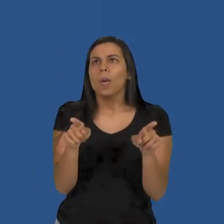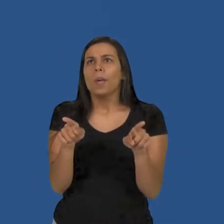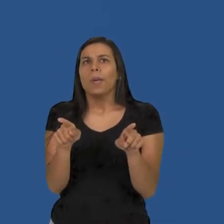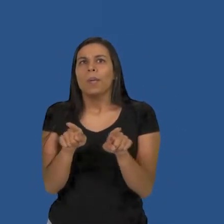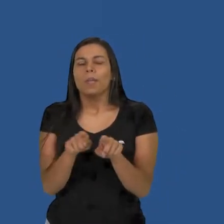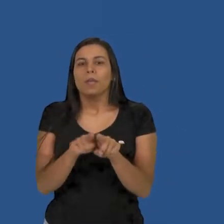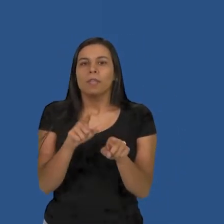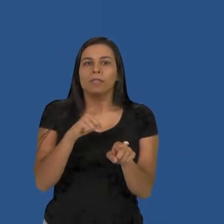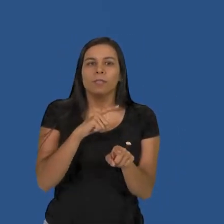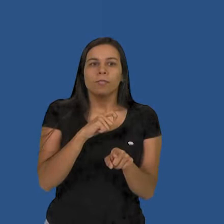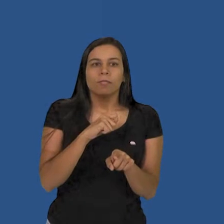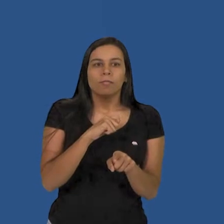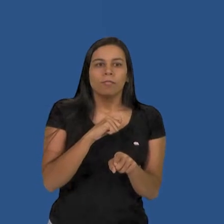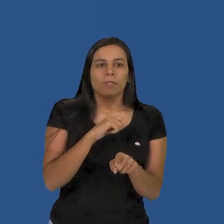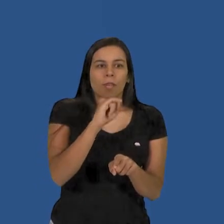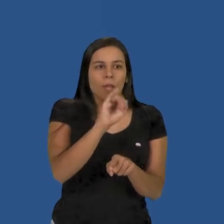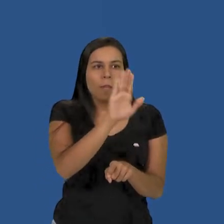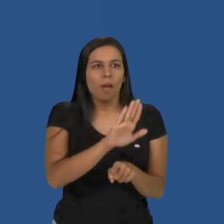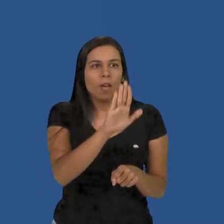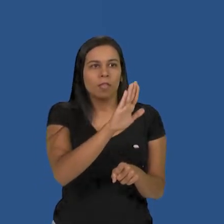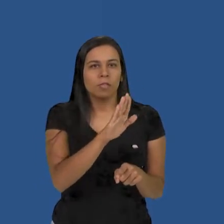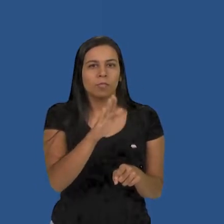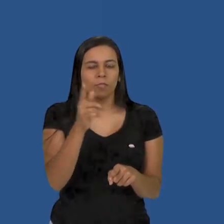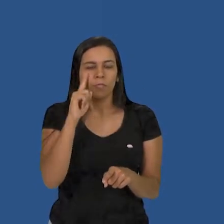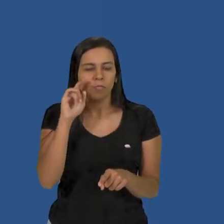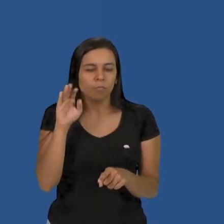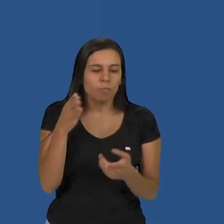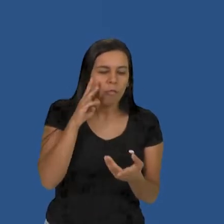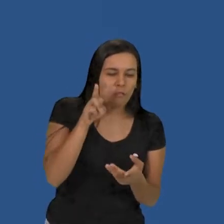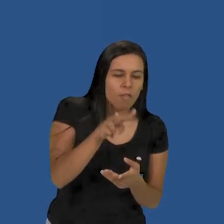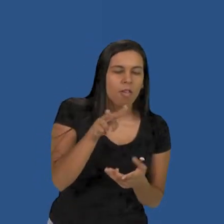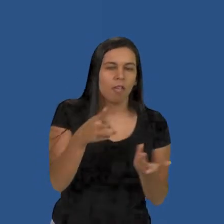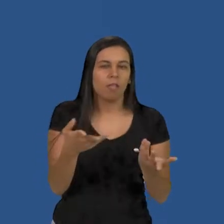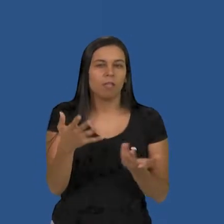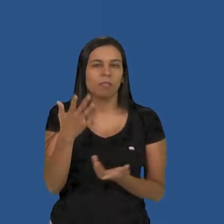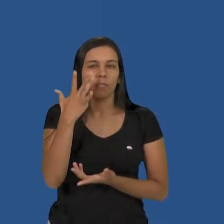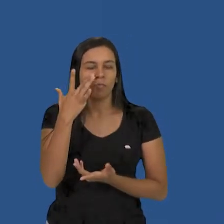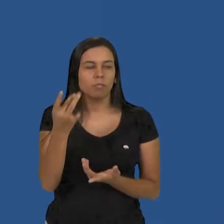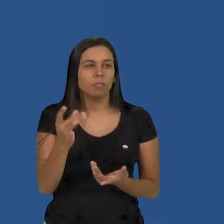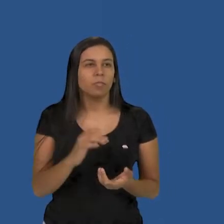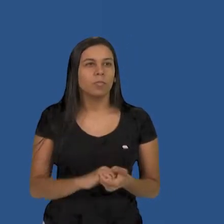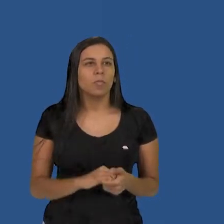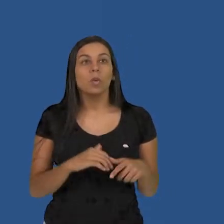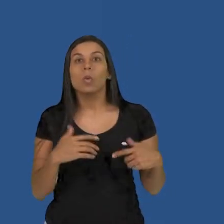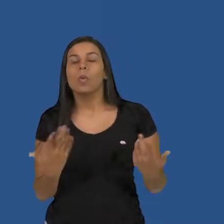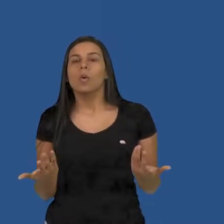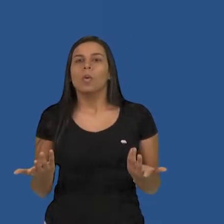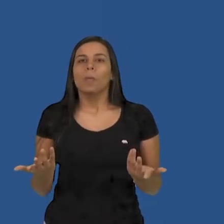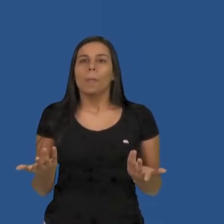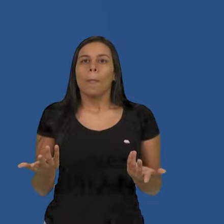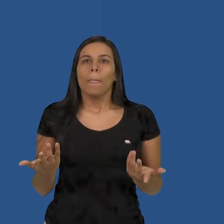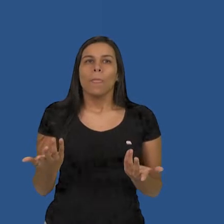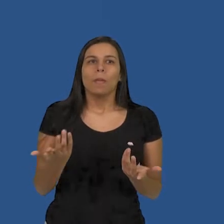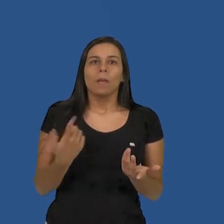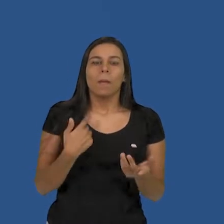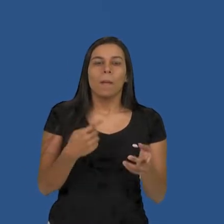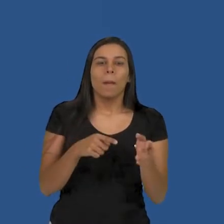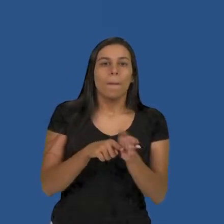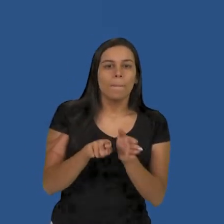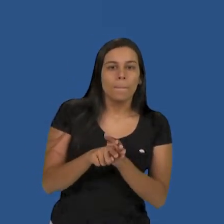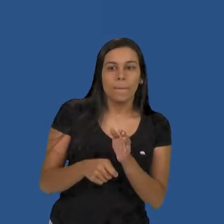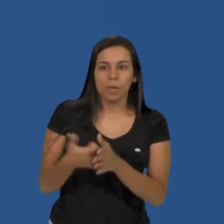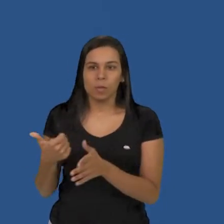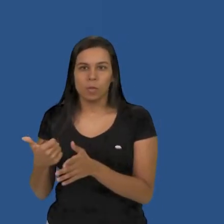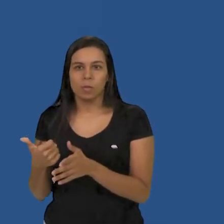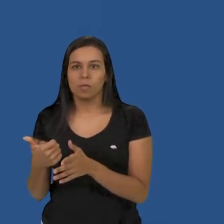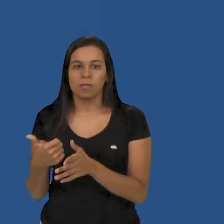diz muito a gente, né? Vamos explorar um pouquinho a figura, lembrando qual é a estratégia primeira ideal, ir lá nas perguntas, mas eu quero forçar um pouquinho a cabecinha